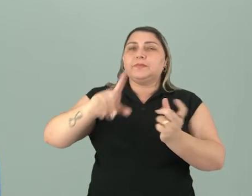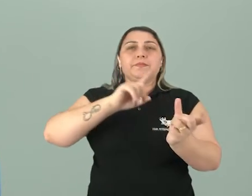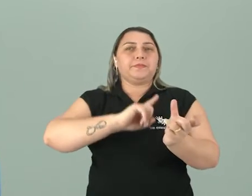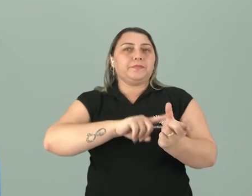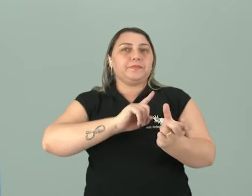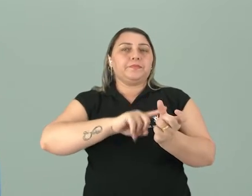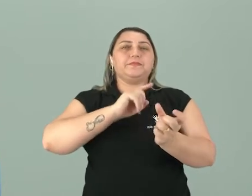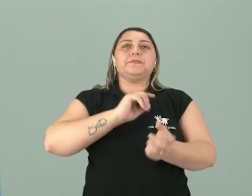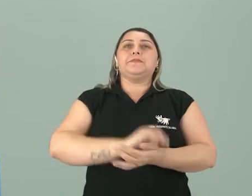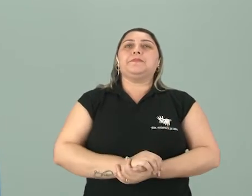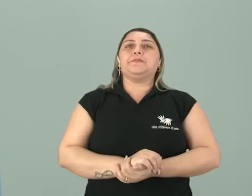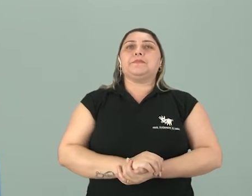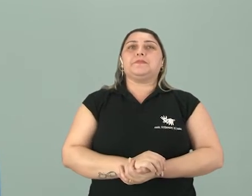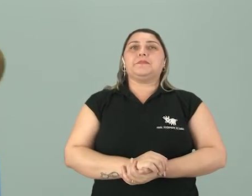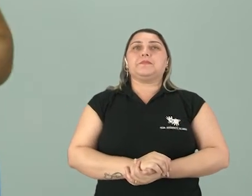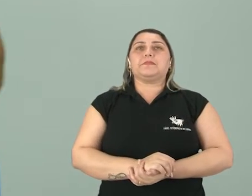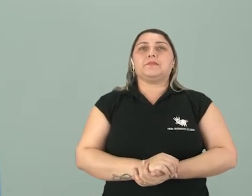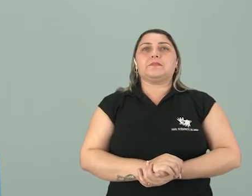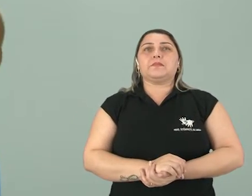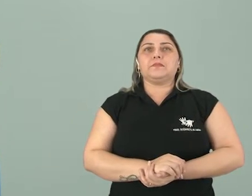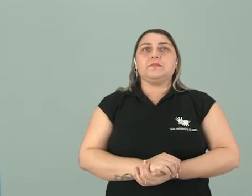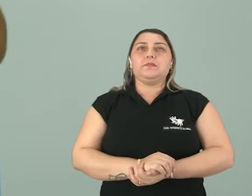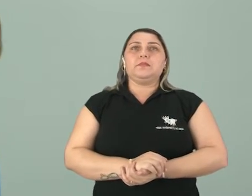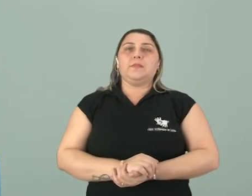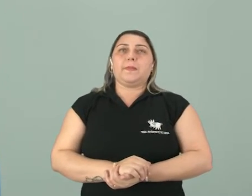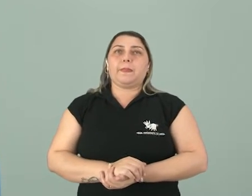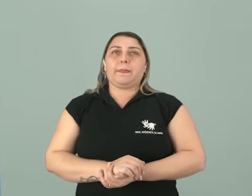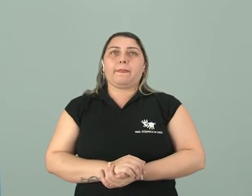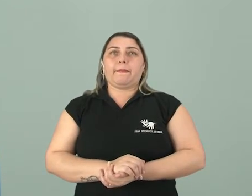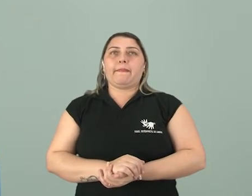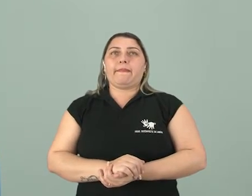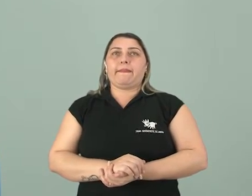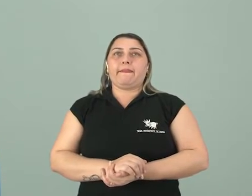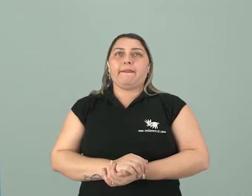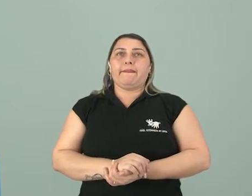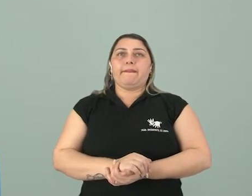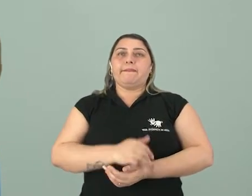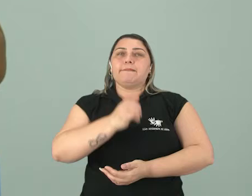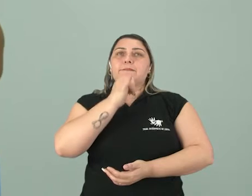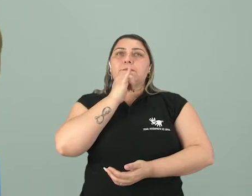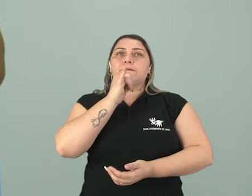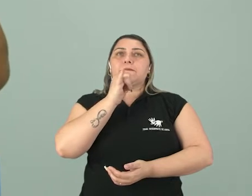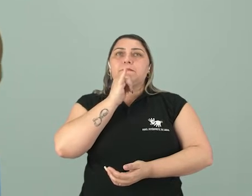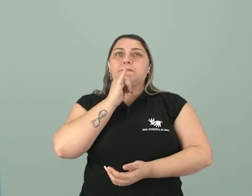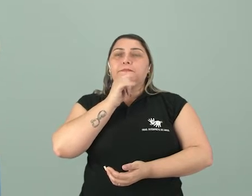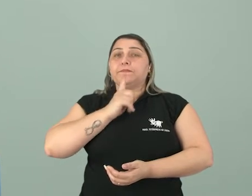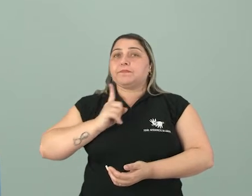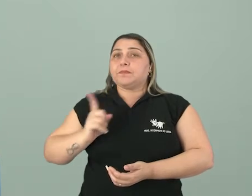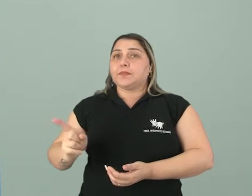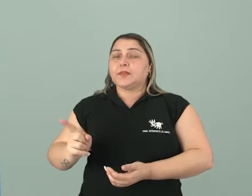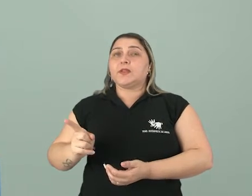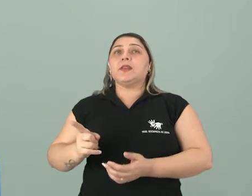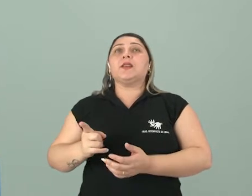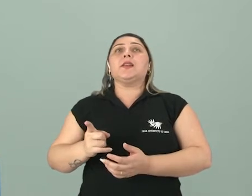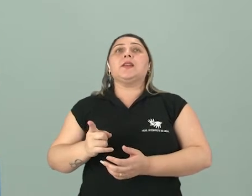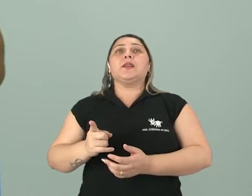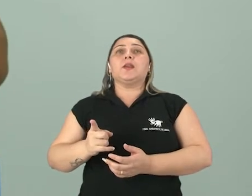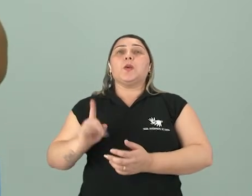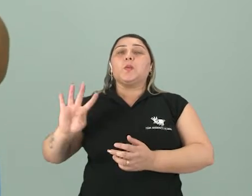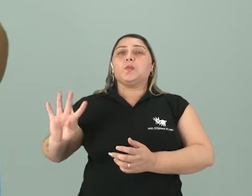mesma palavra ou a mesma expressão sempre no seu texto. Exemplo, elas são 4